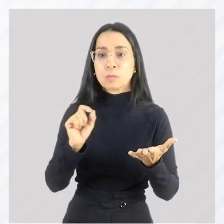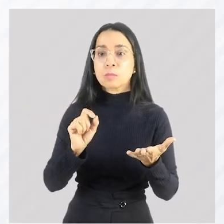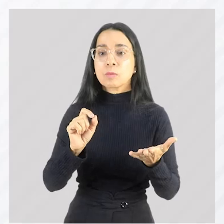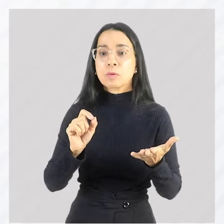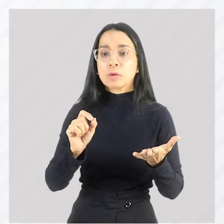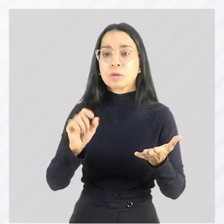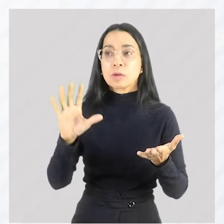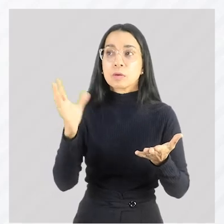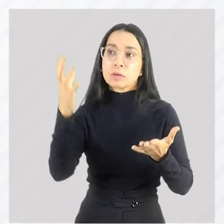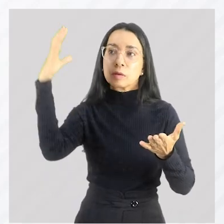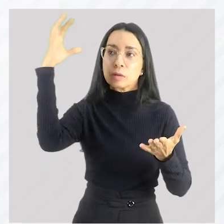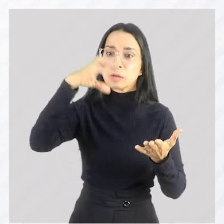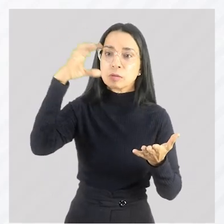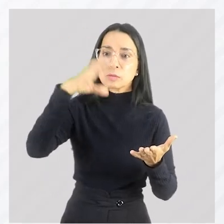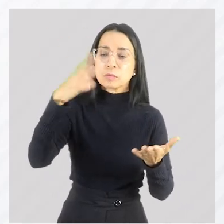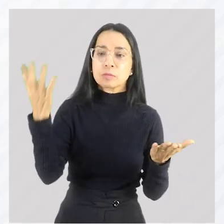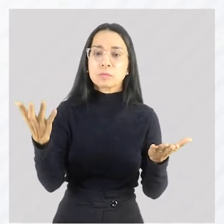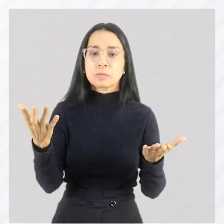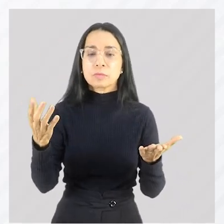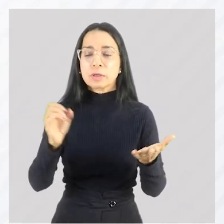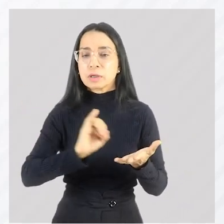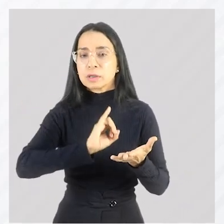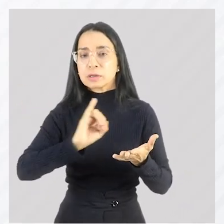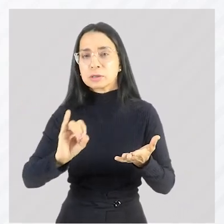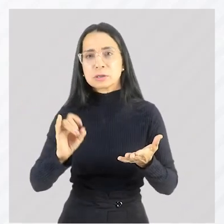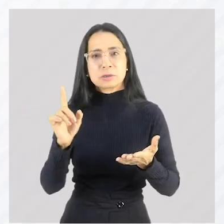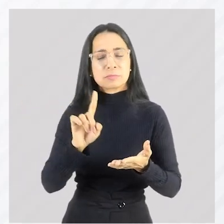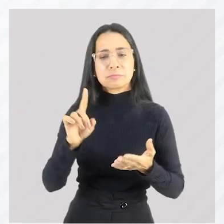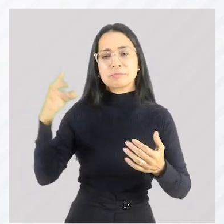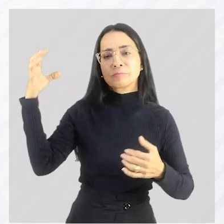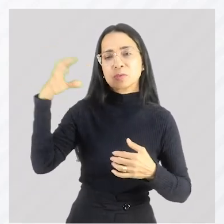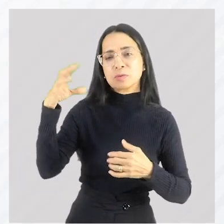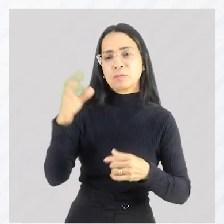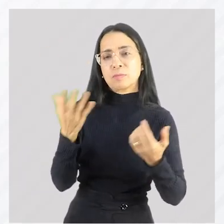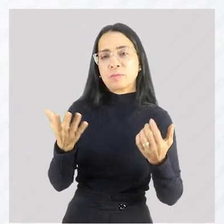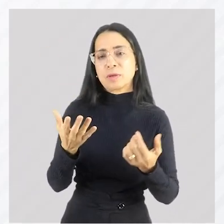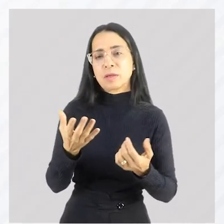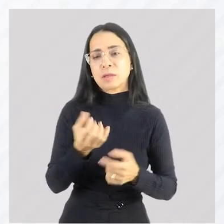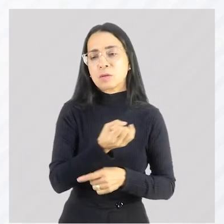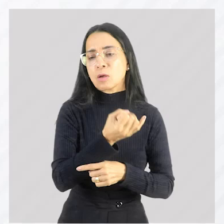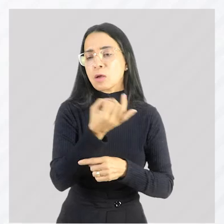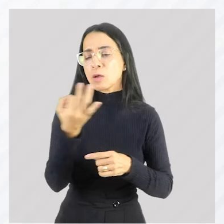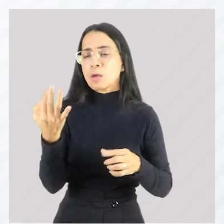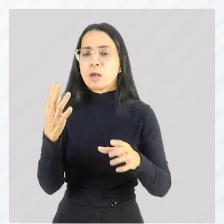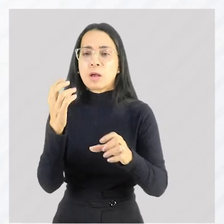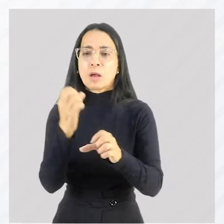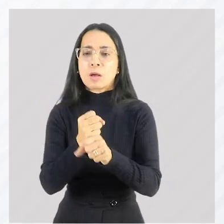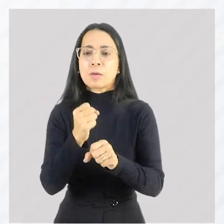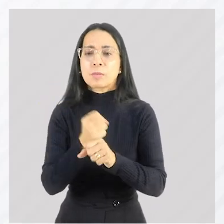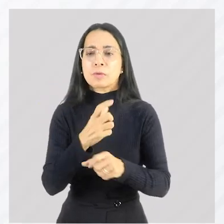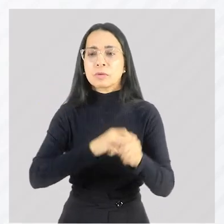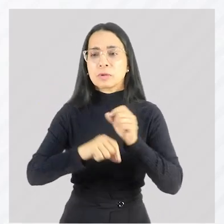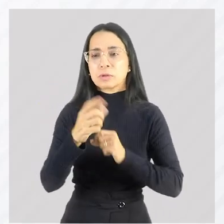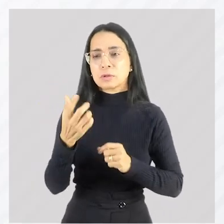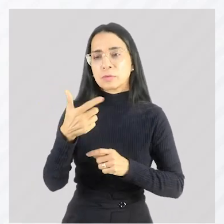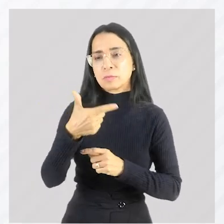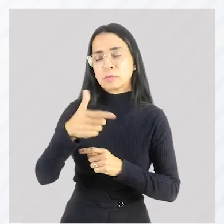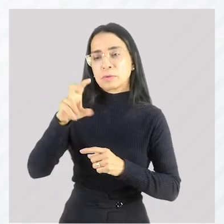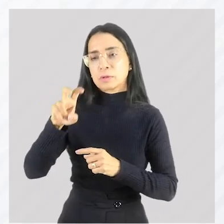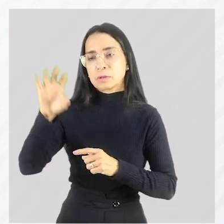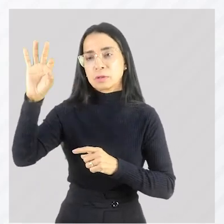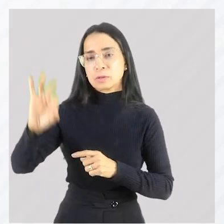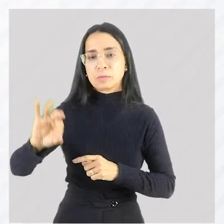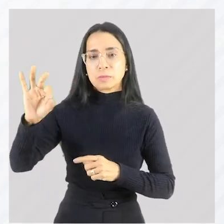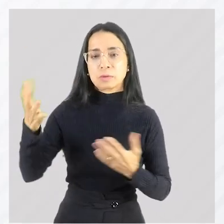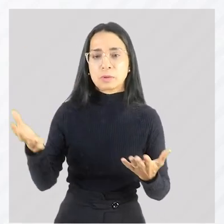desculpa na região caso não chova sua probabilidade de atraso é de 25%